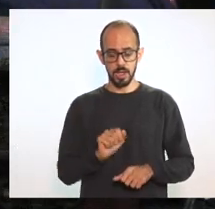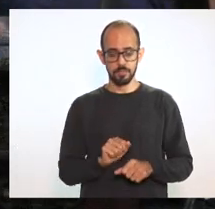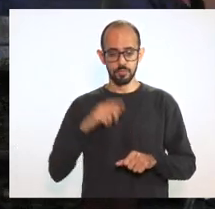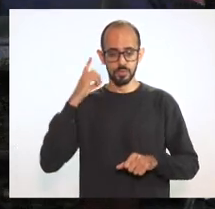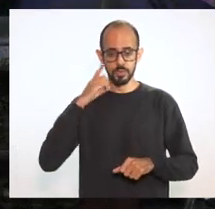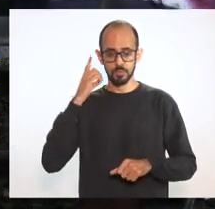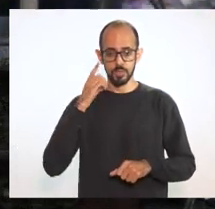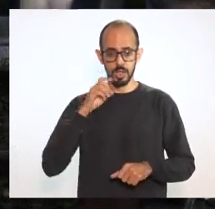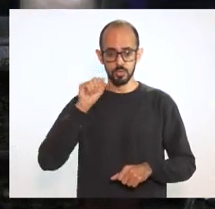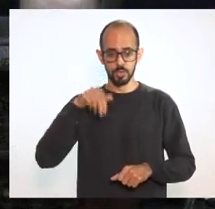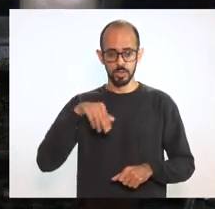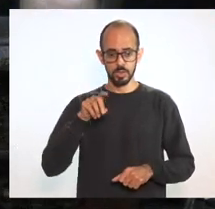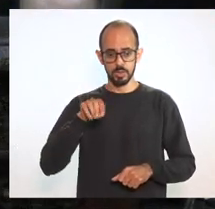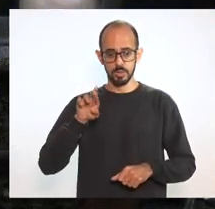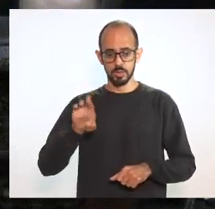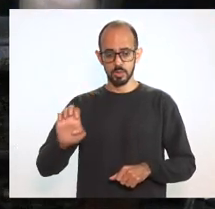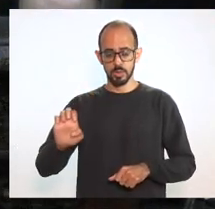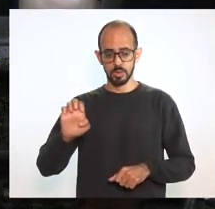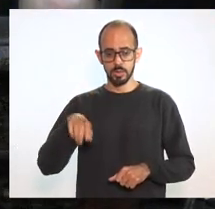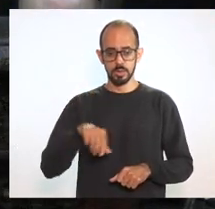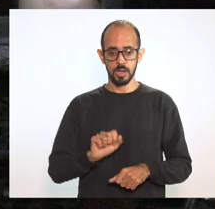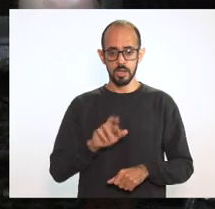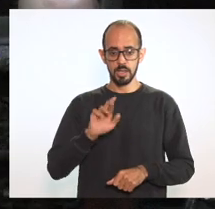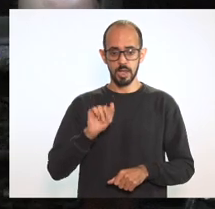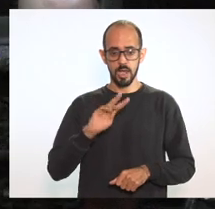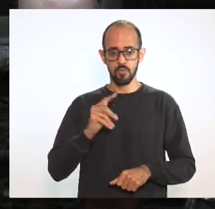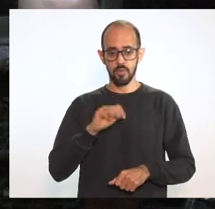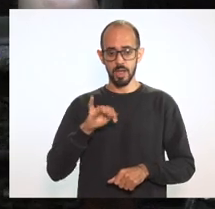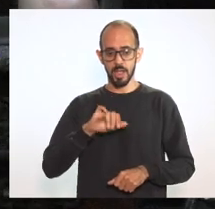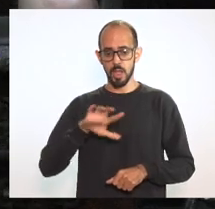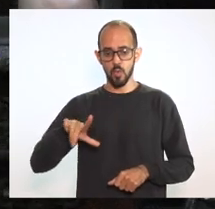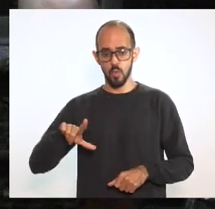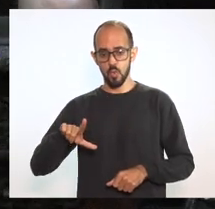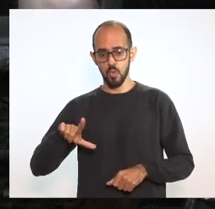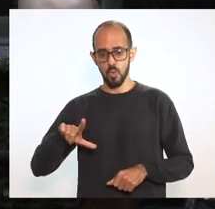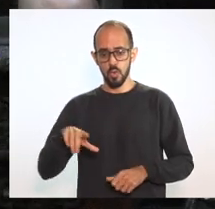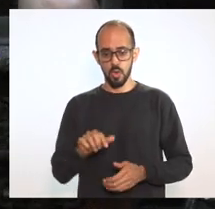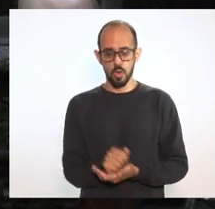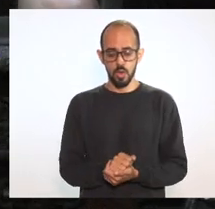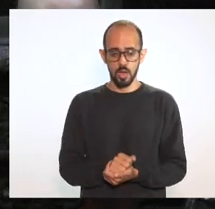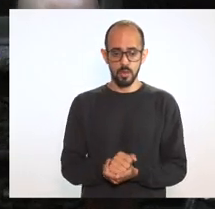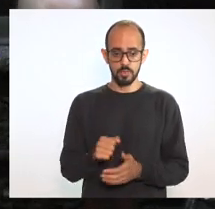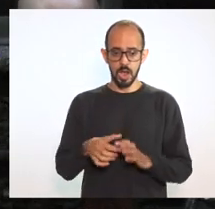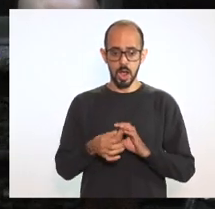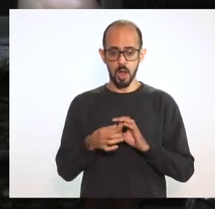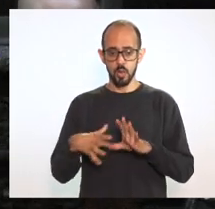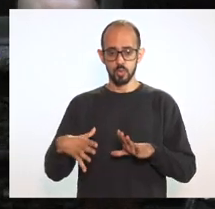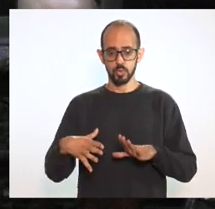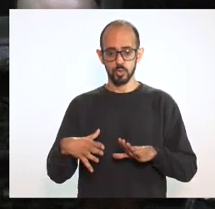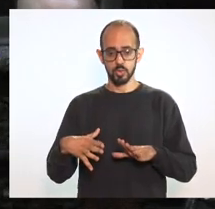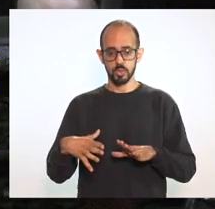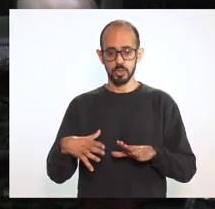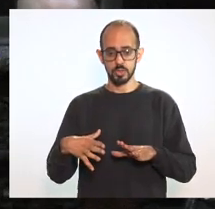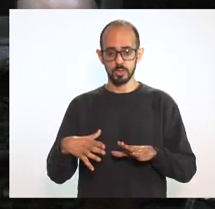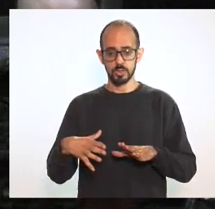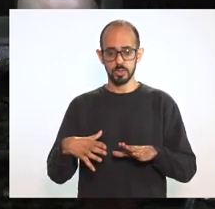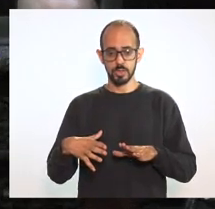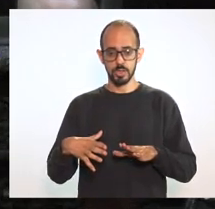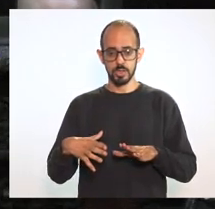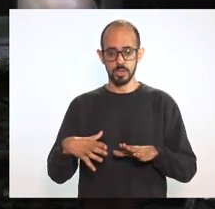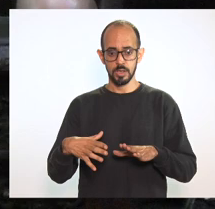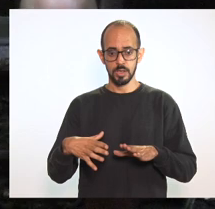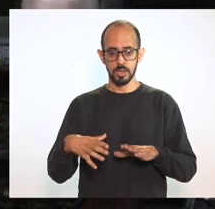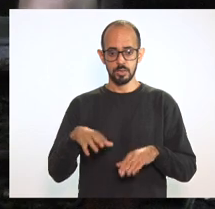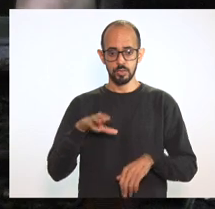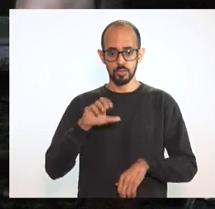e Rafael Pisciani, que o Poder Executivo Estadual fica autorizado a alienar bens imóveis dominicais,